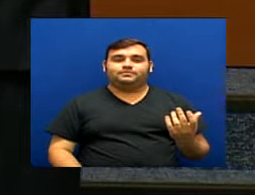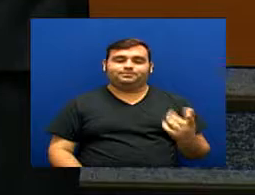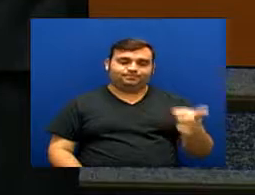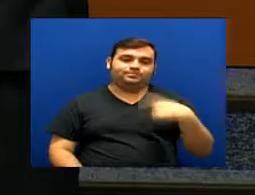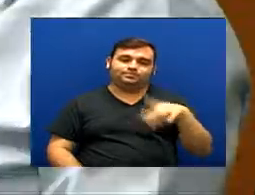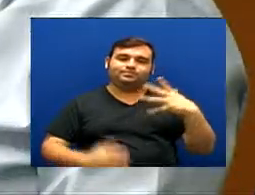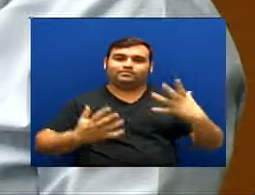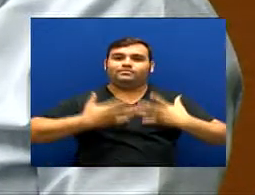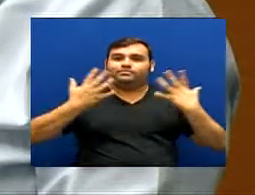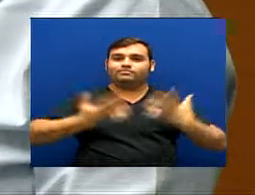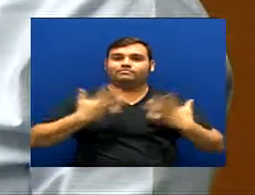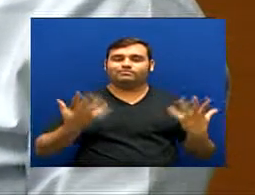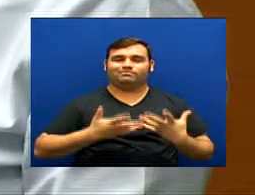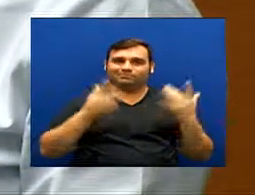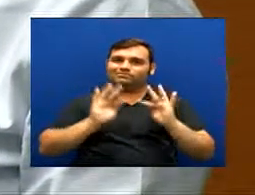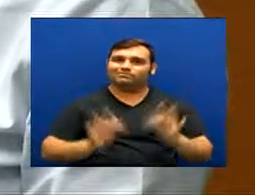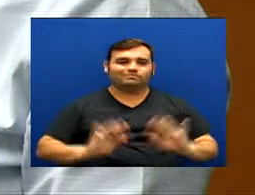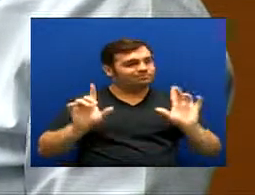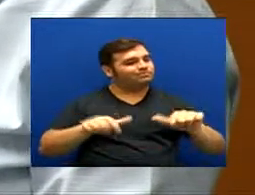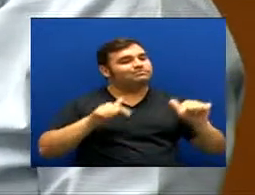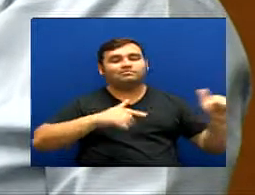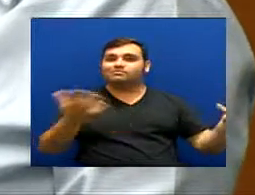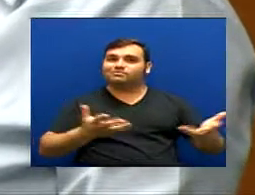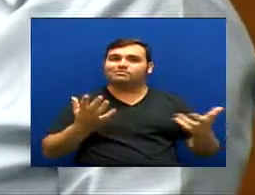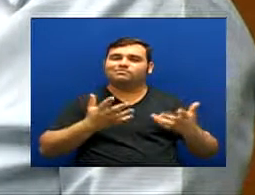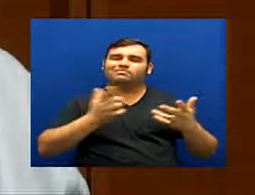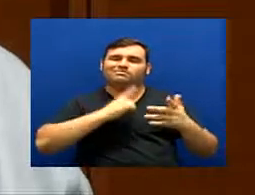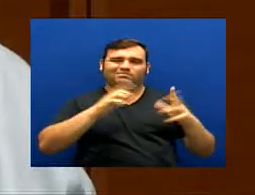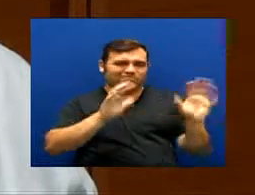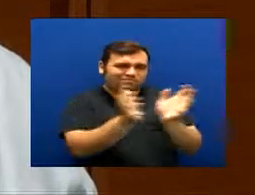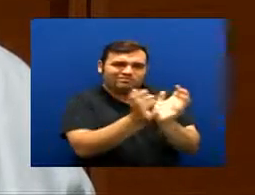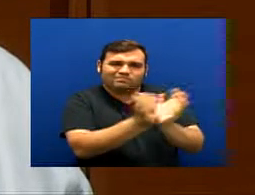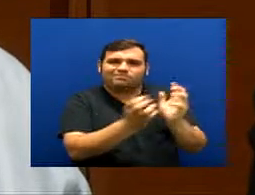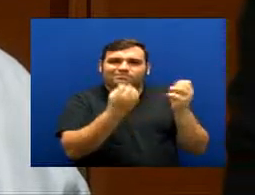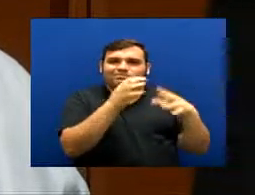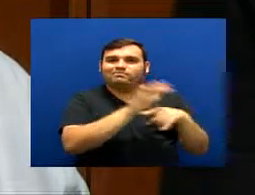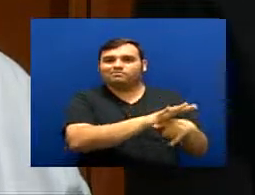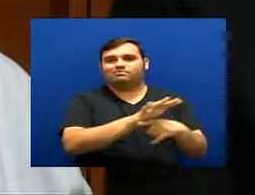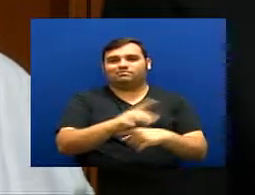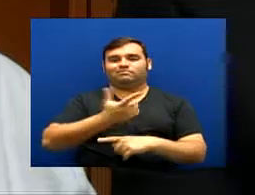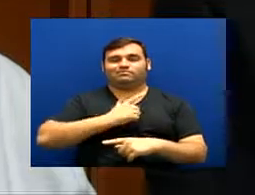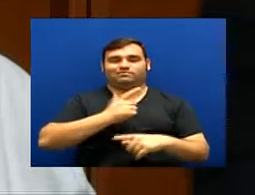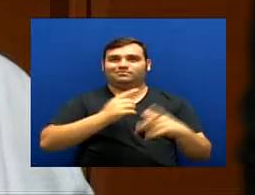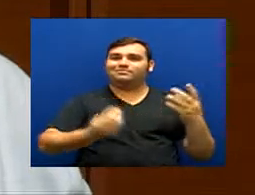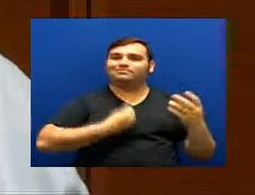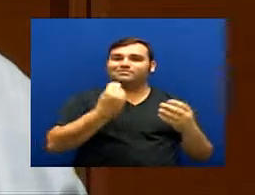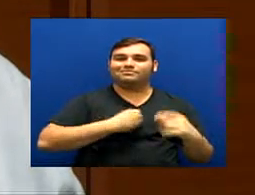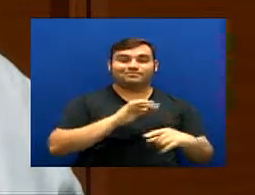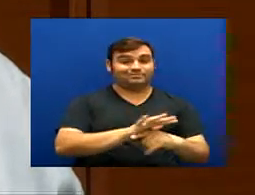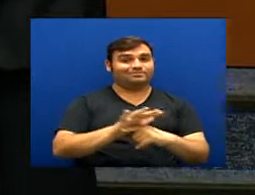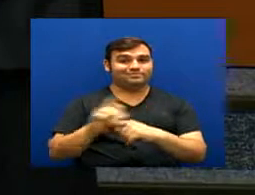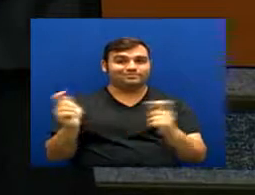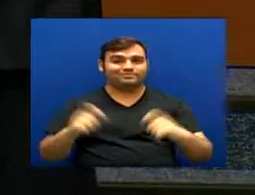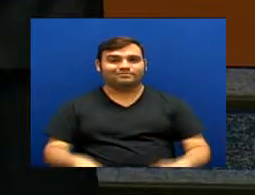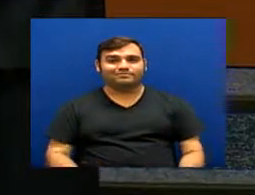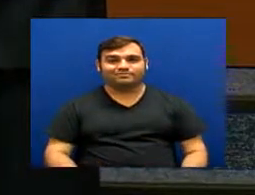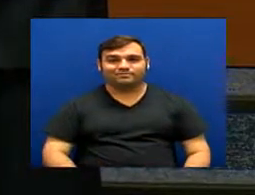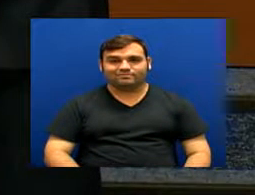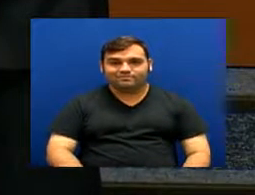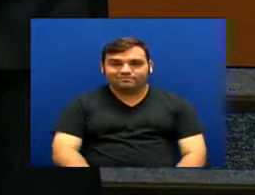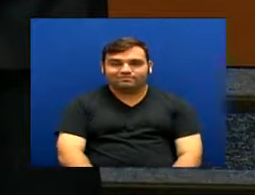parceria na comunidade lá, extremamente carente, necessitada. A, como é o nome da lá de baixo